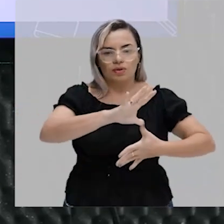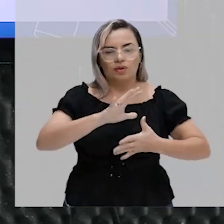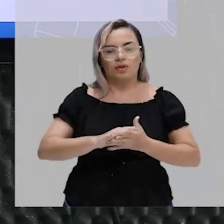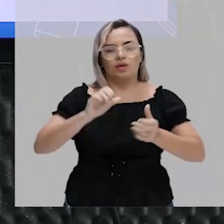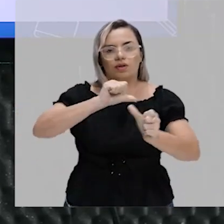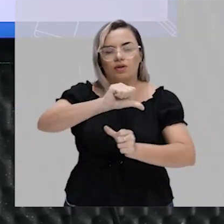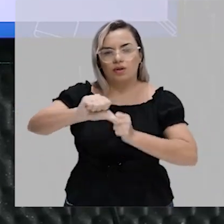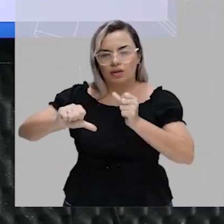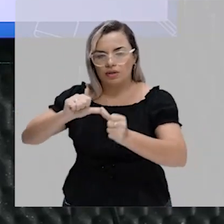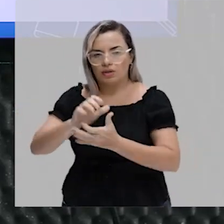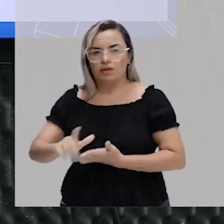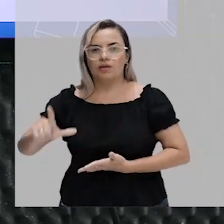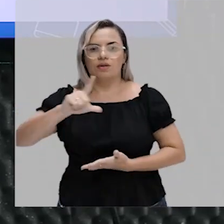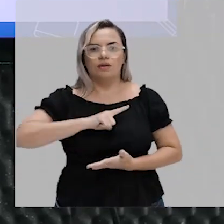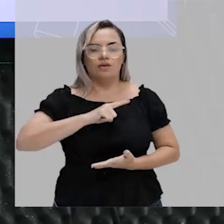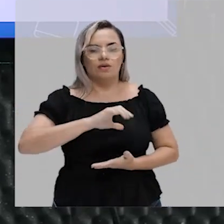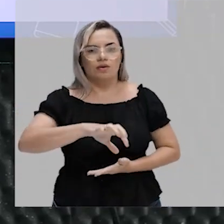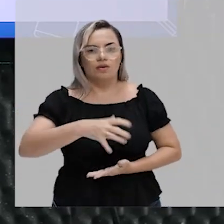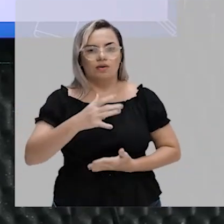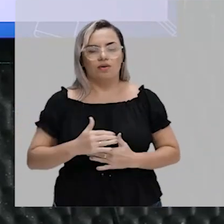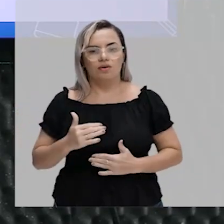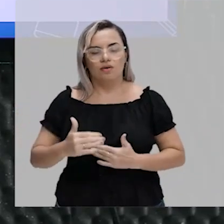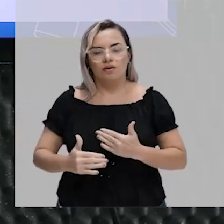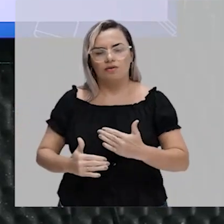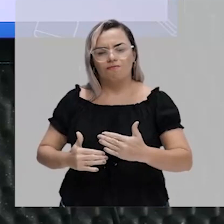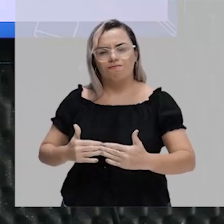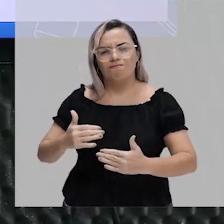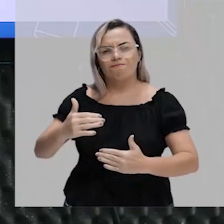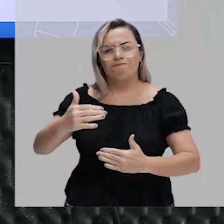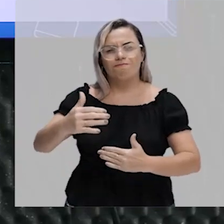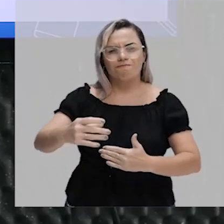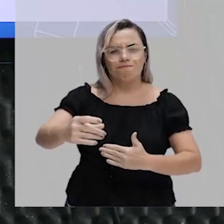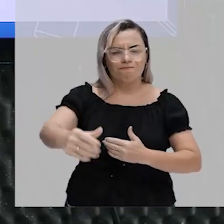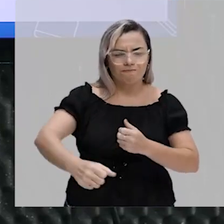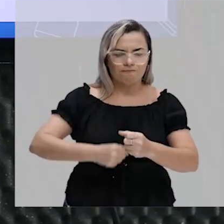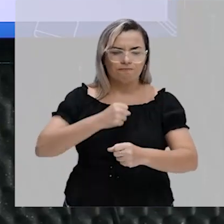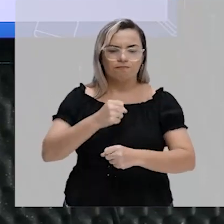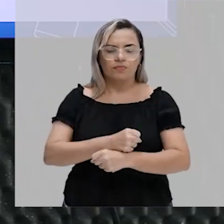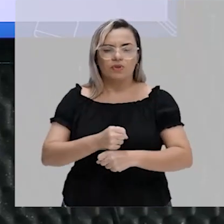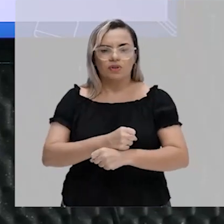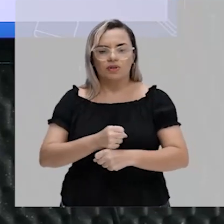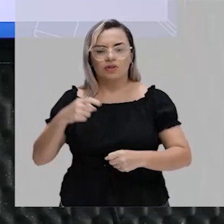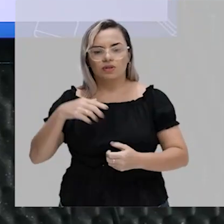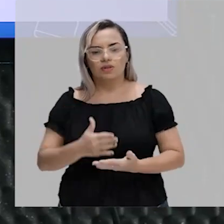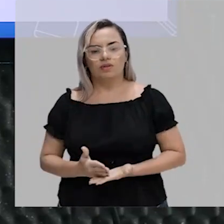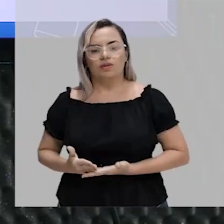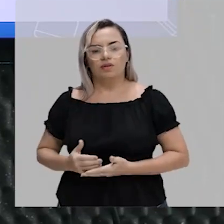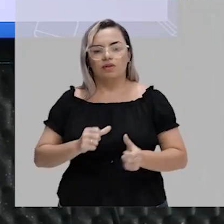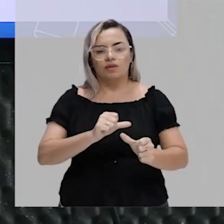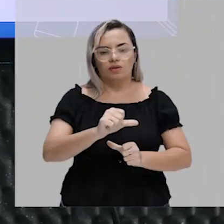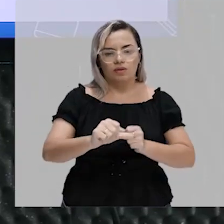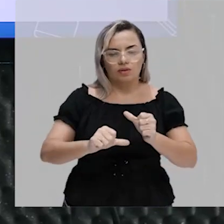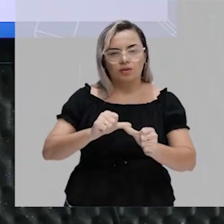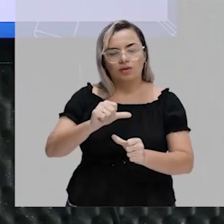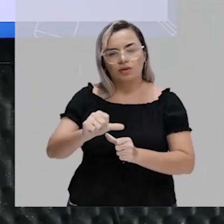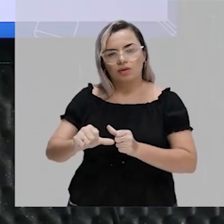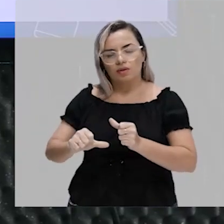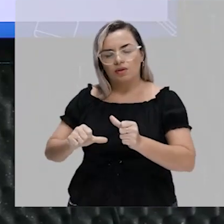elas teriam acontecido ao longo de milhares e milhares de anos. E essas mudanças elas